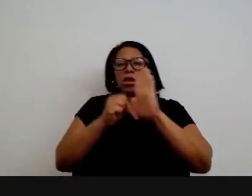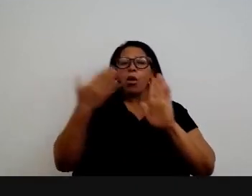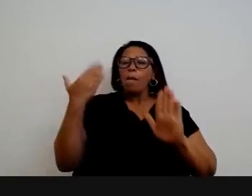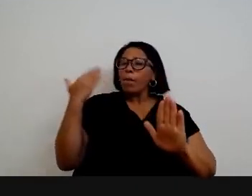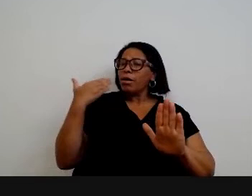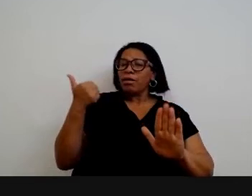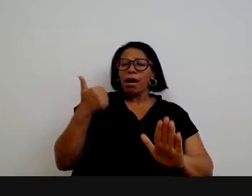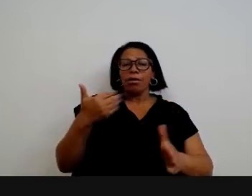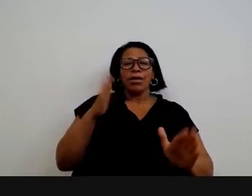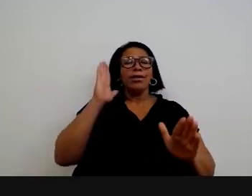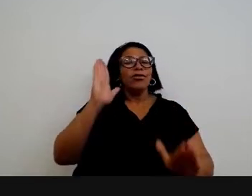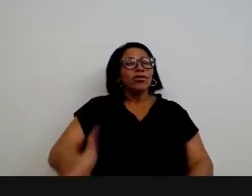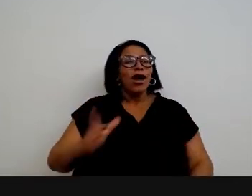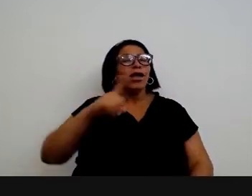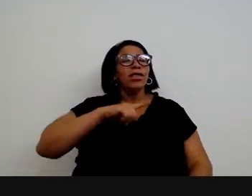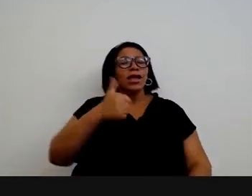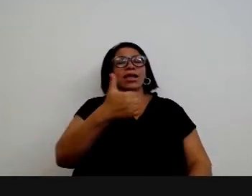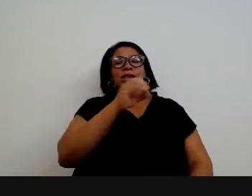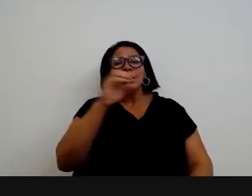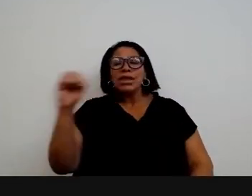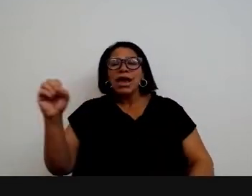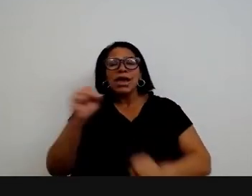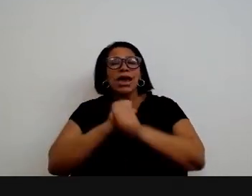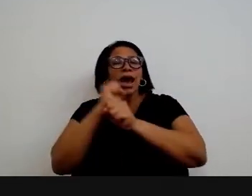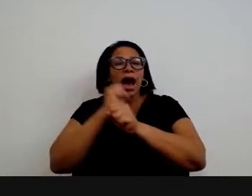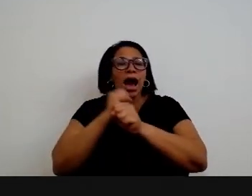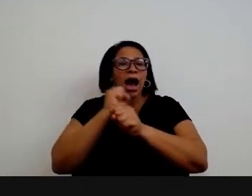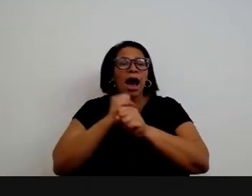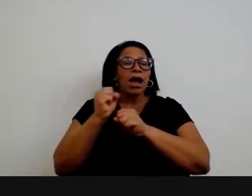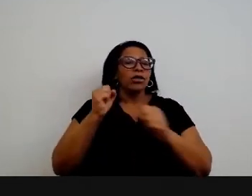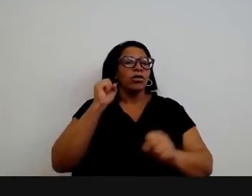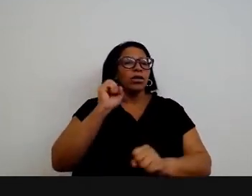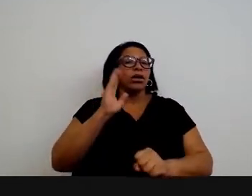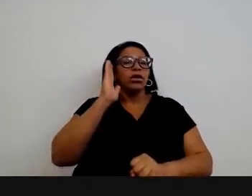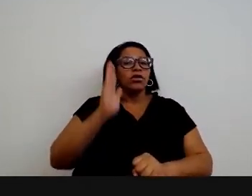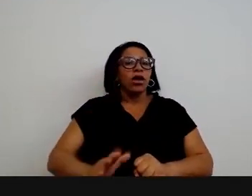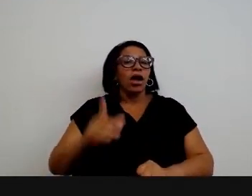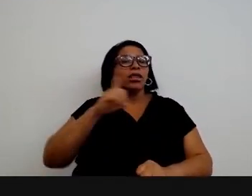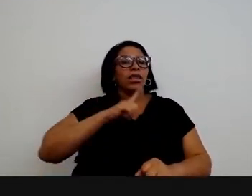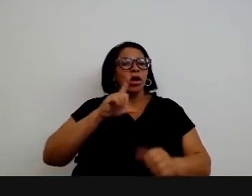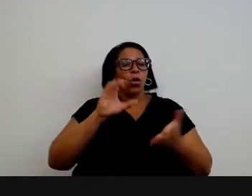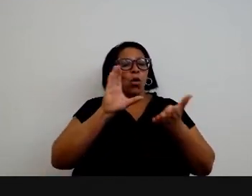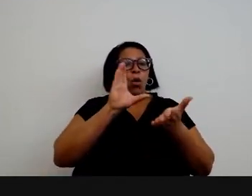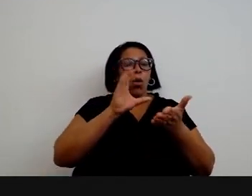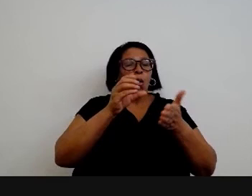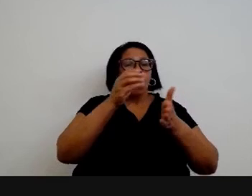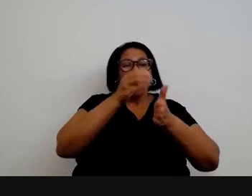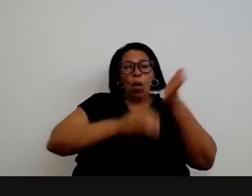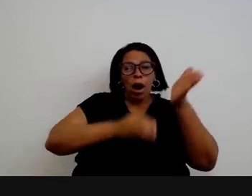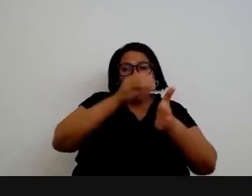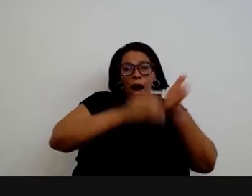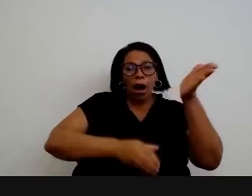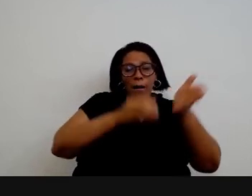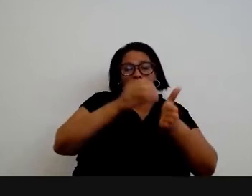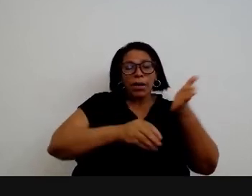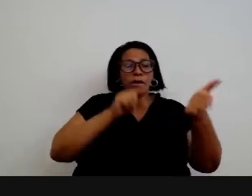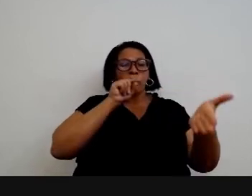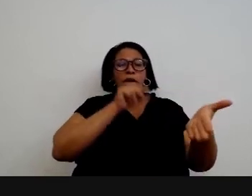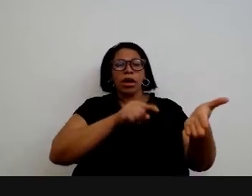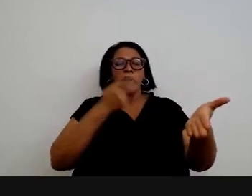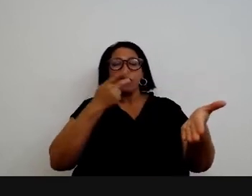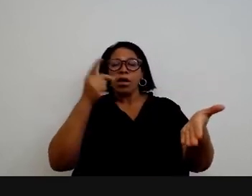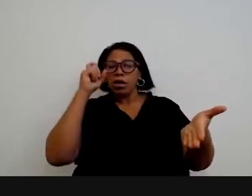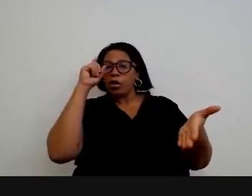Faz 100 anos que existe o mais bem acabado capítulo de uma obra sobre a